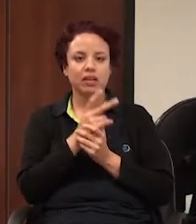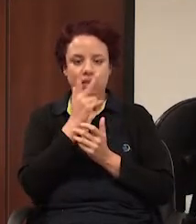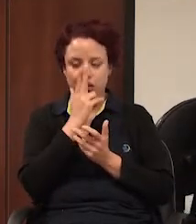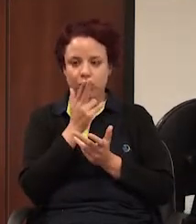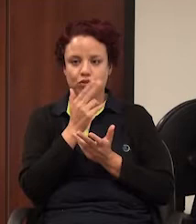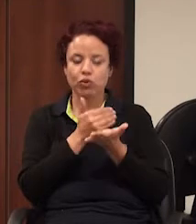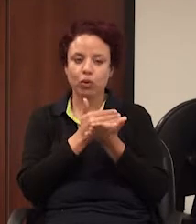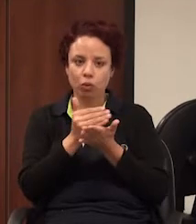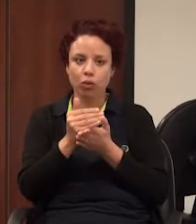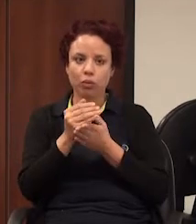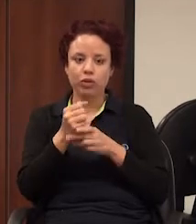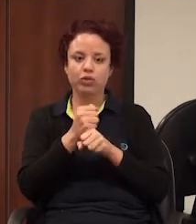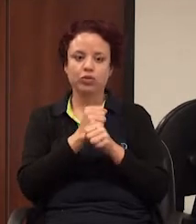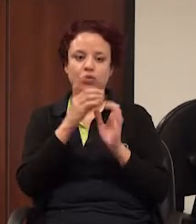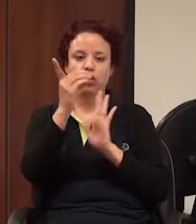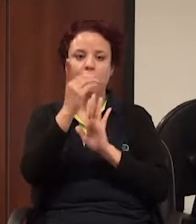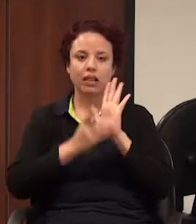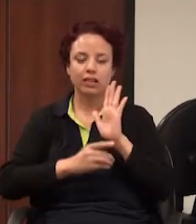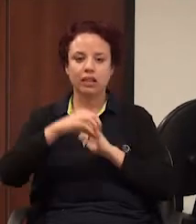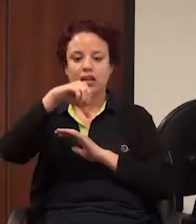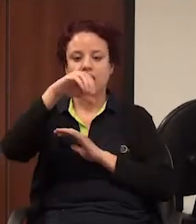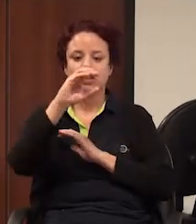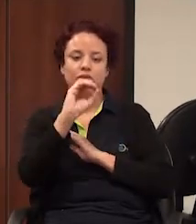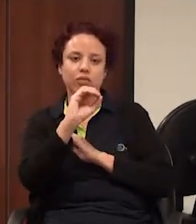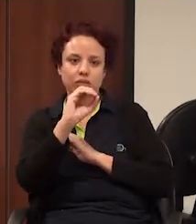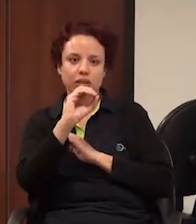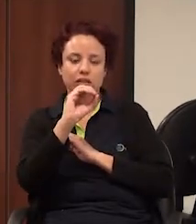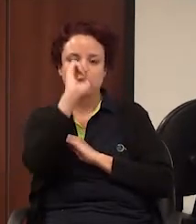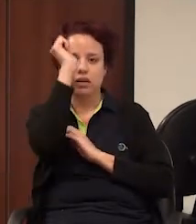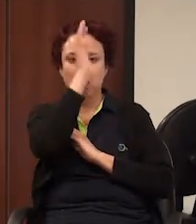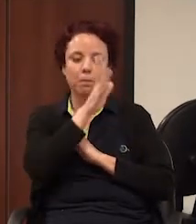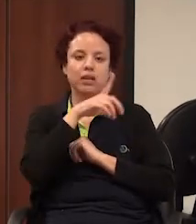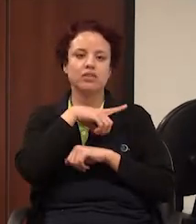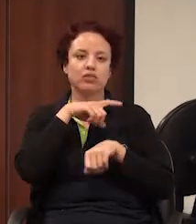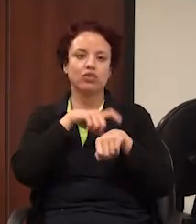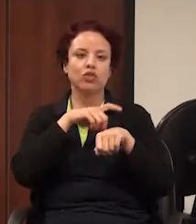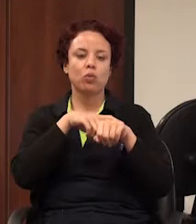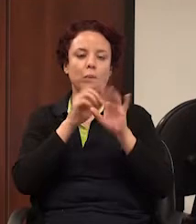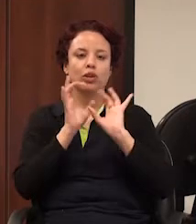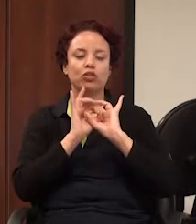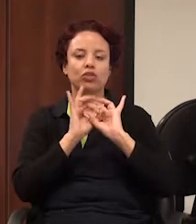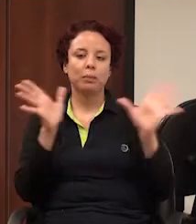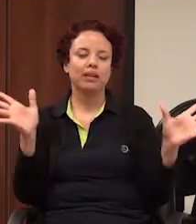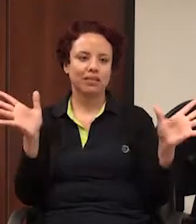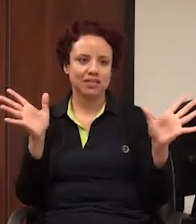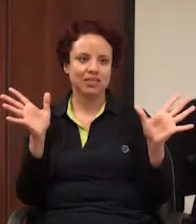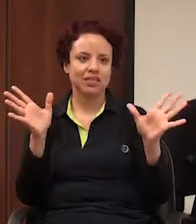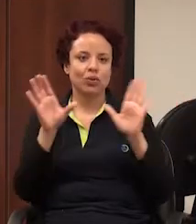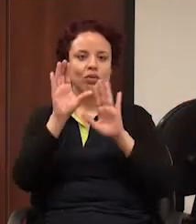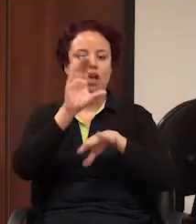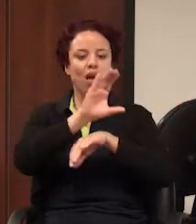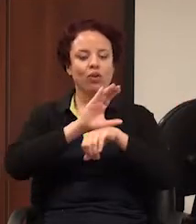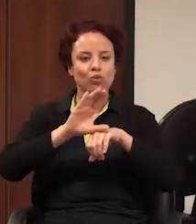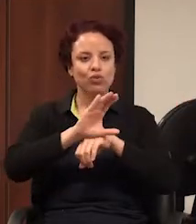inicialmente aí na década de 90, o Brasil vindo de um momento de libertação, vamos assim dizer, de